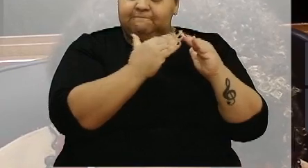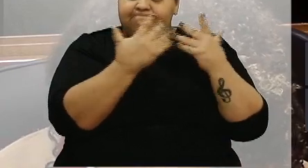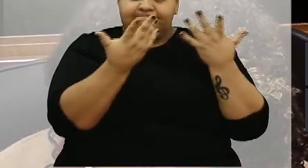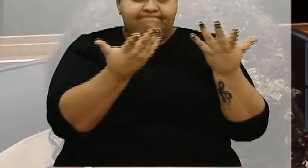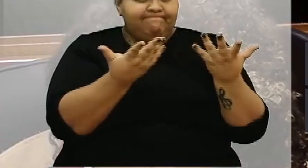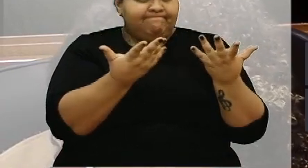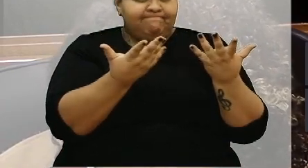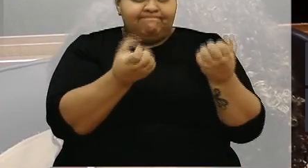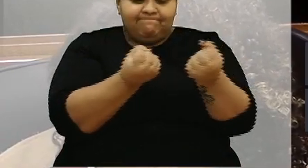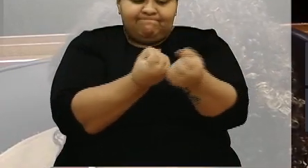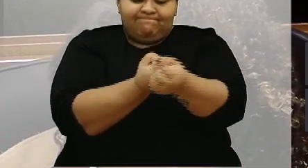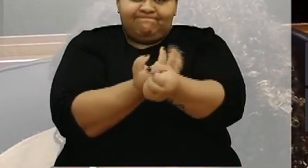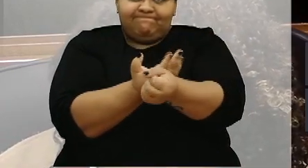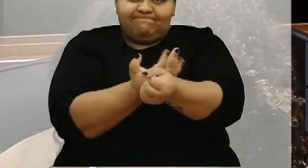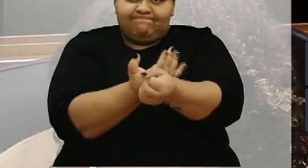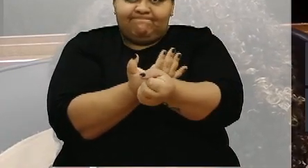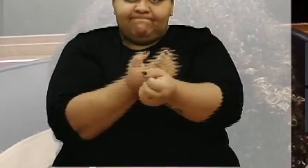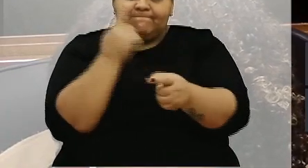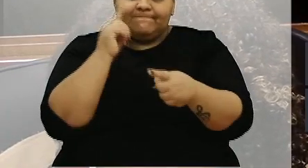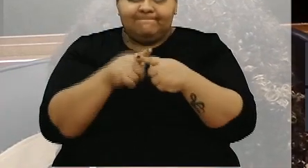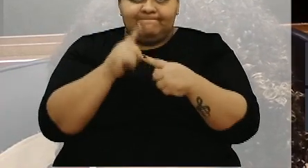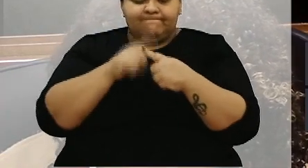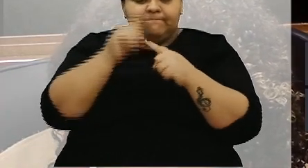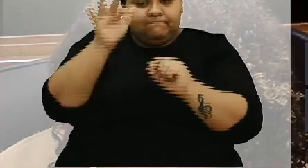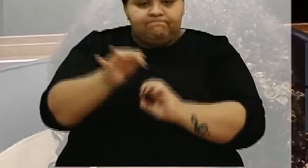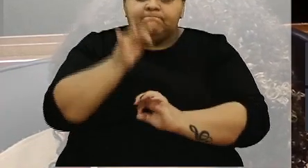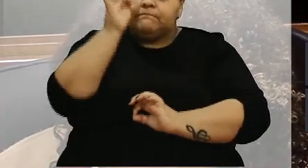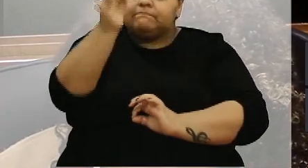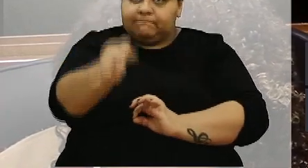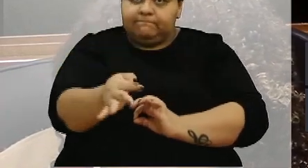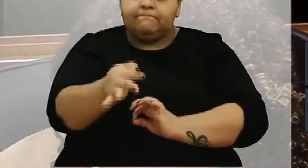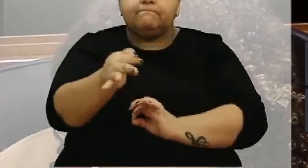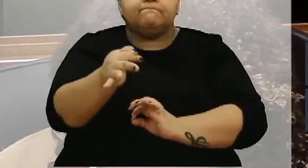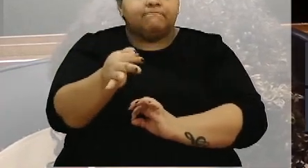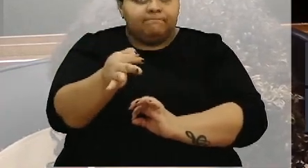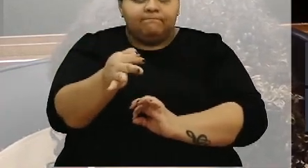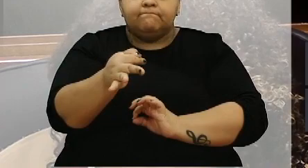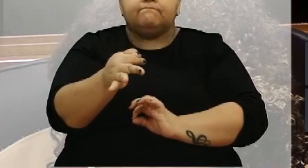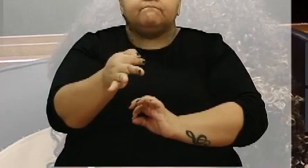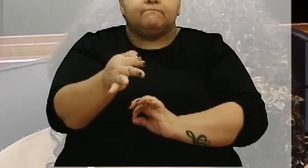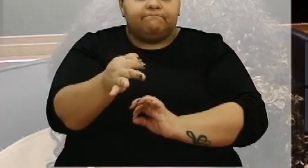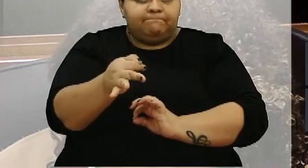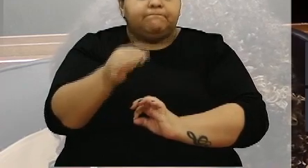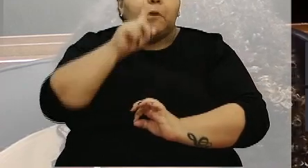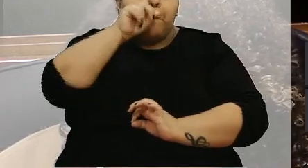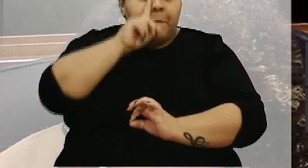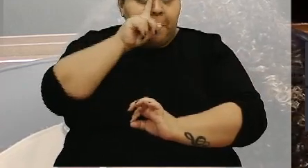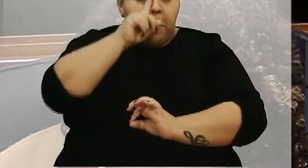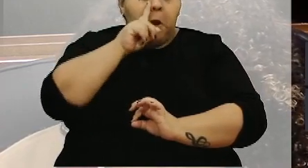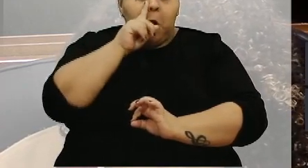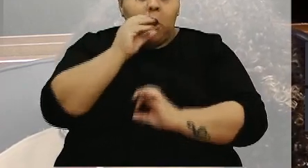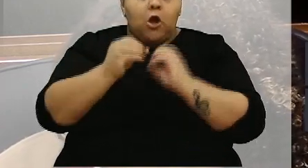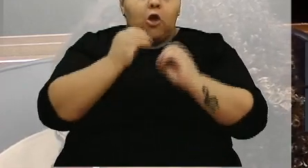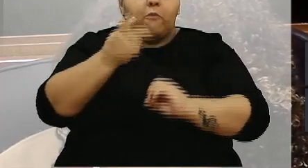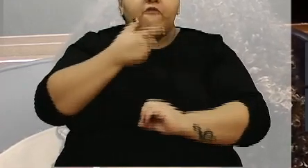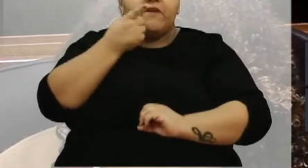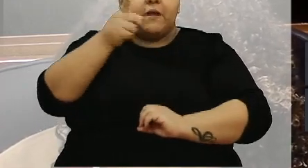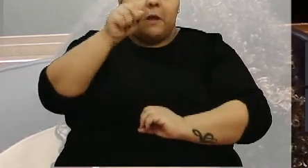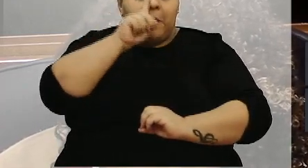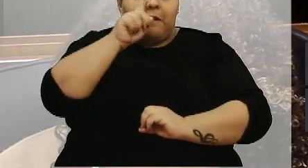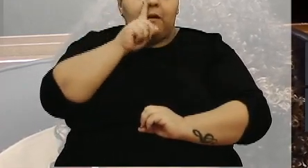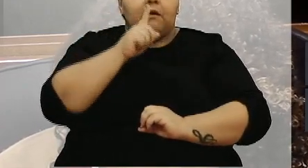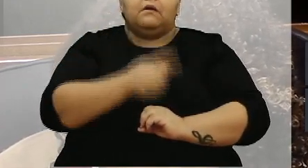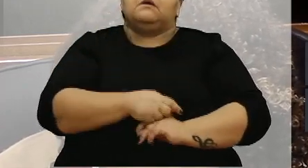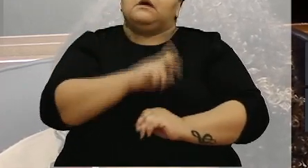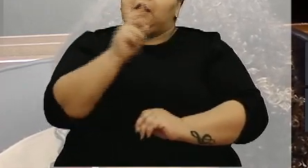é de arrepiar, porque o futuro vai nos colocar em situações muito tristes. E como diria minha mãe, haja dinheiro.